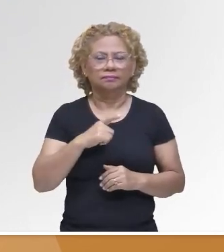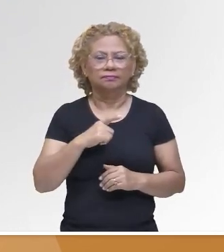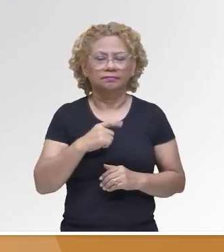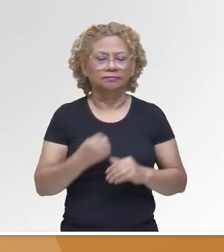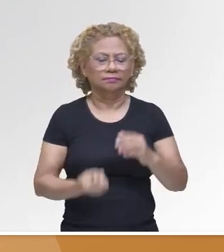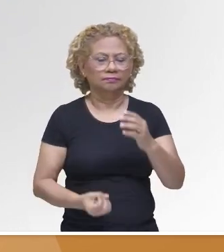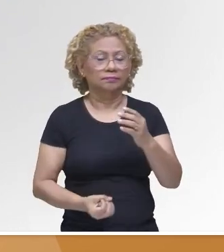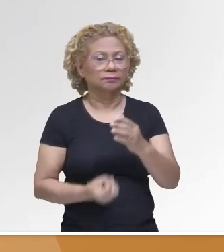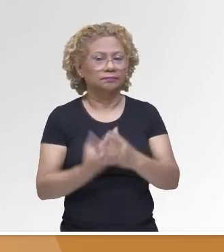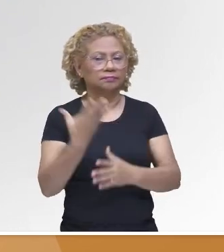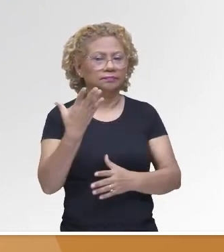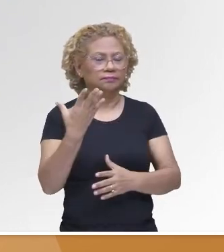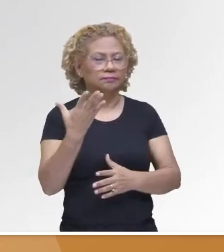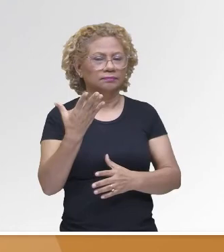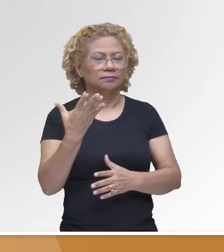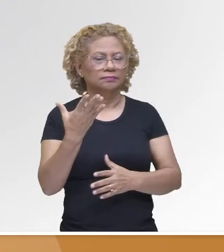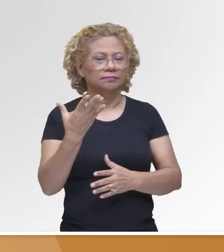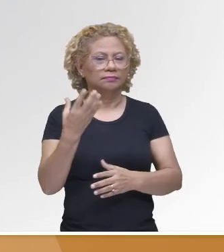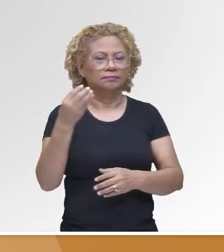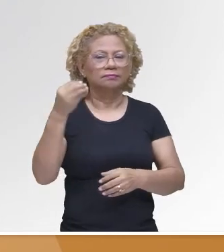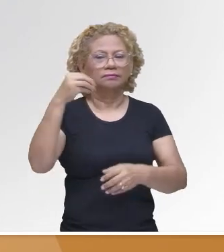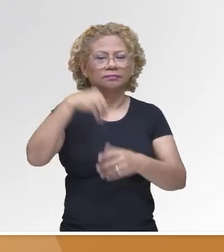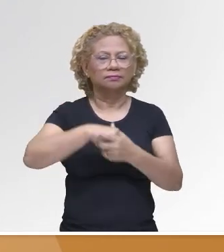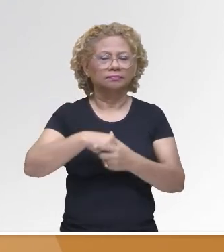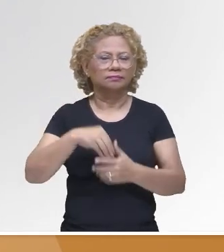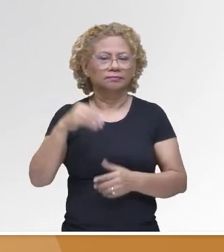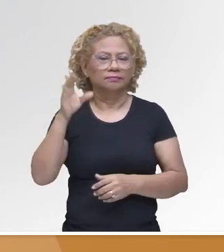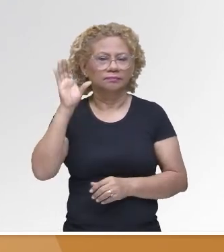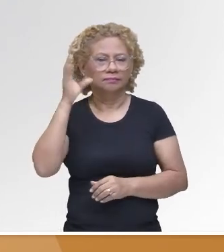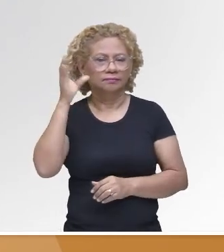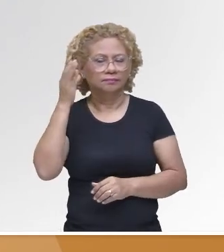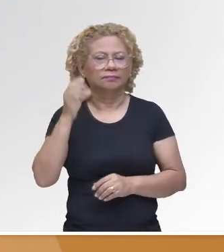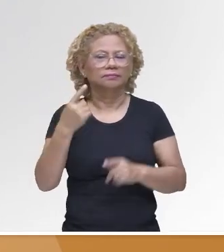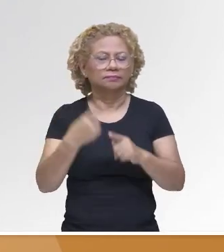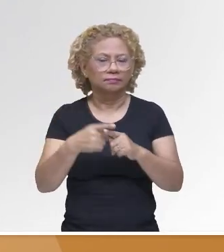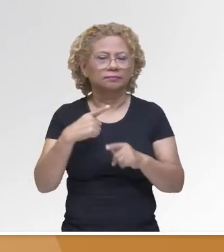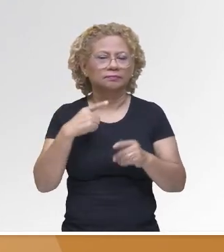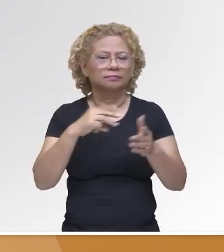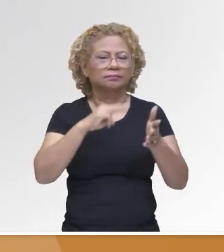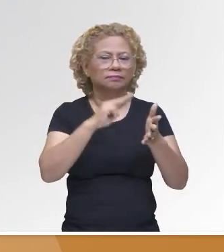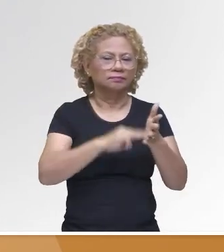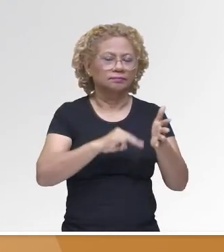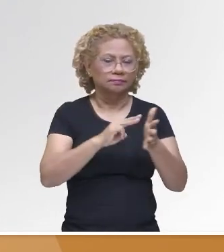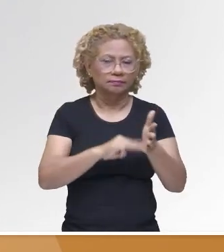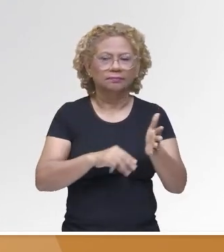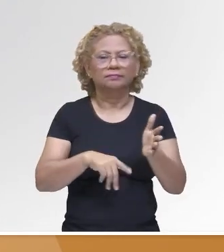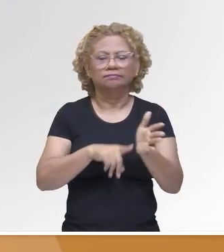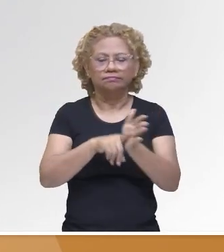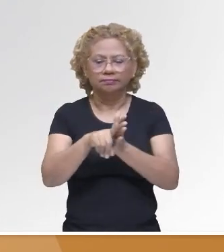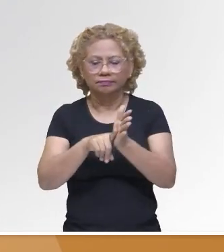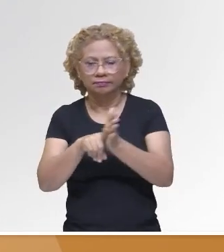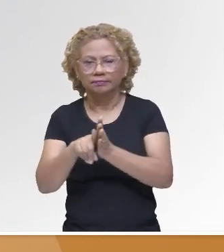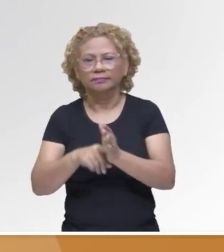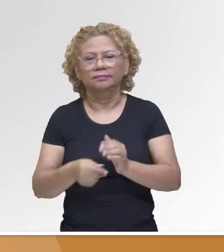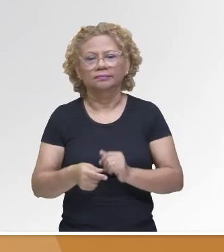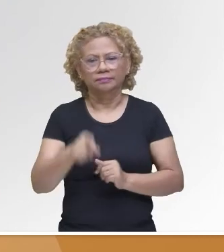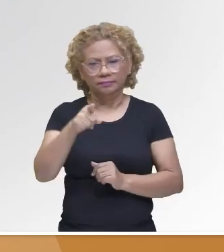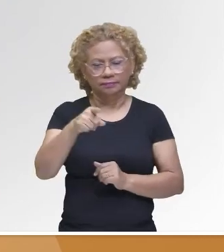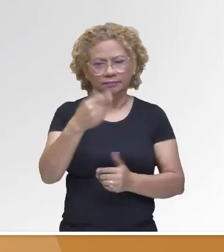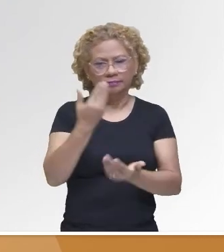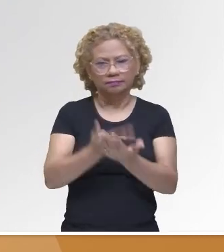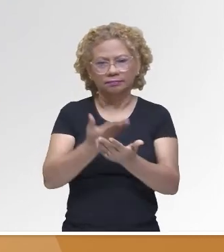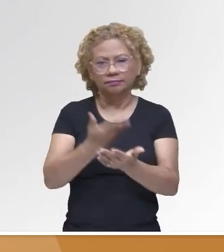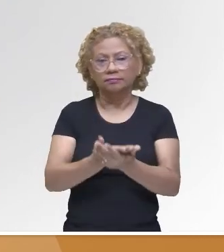ciência. Não é isso? É porque tem um método científico. Então, quando você estuda química, os